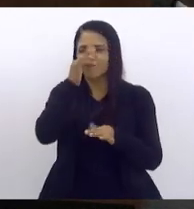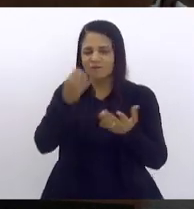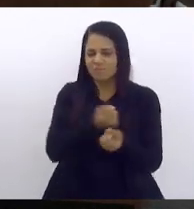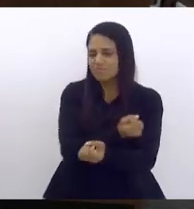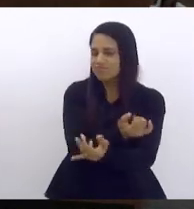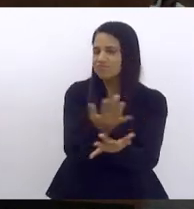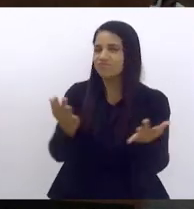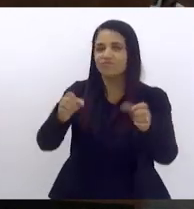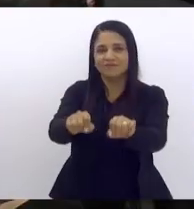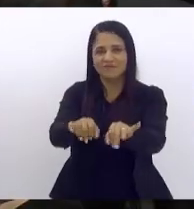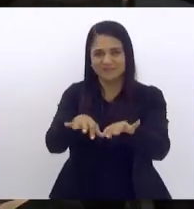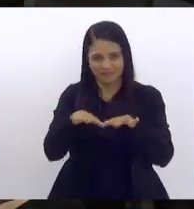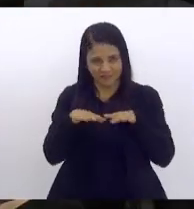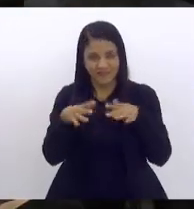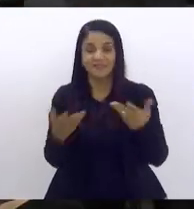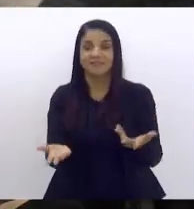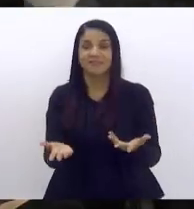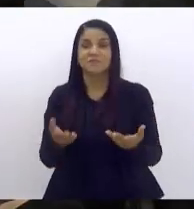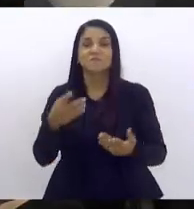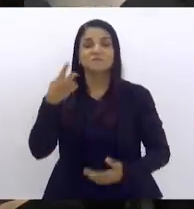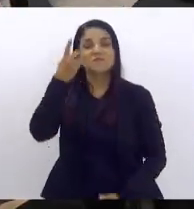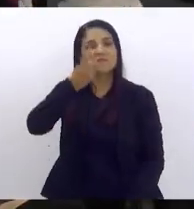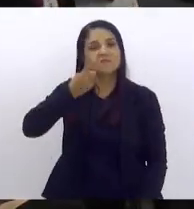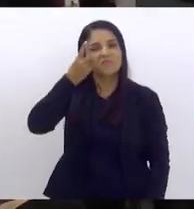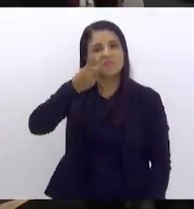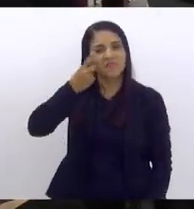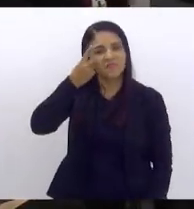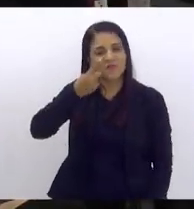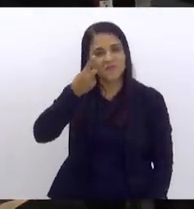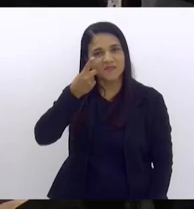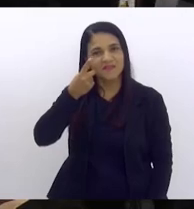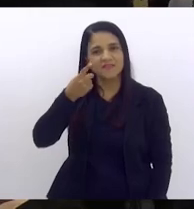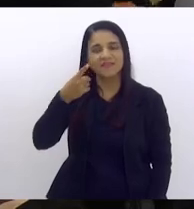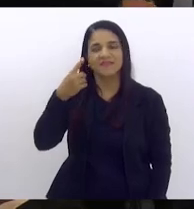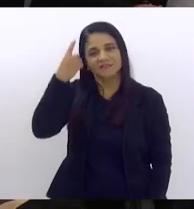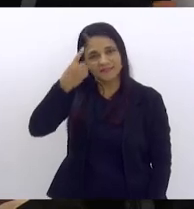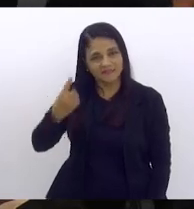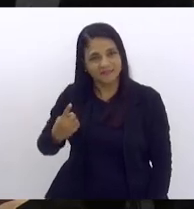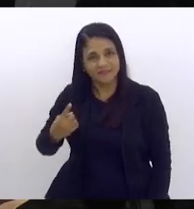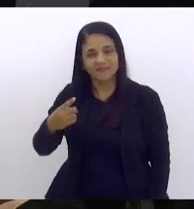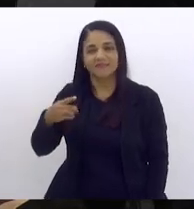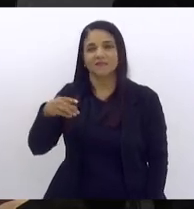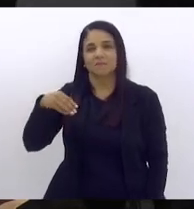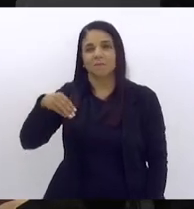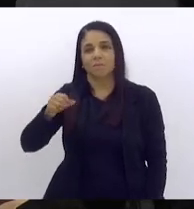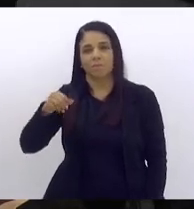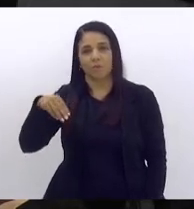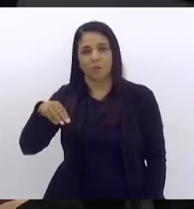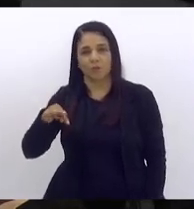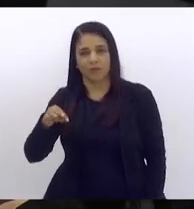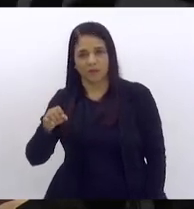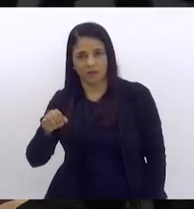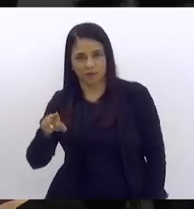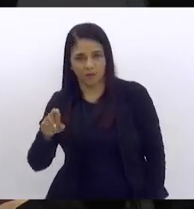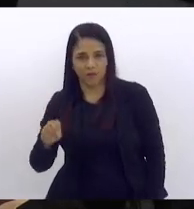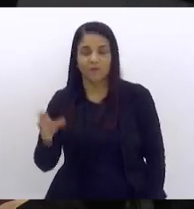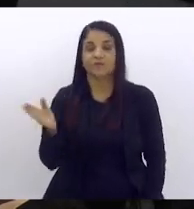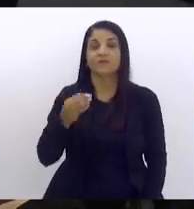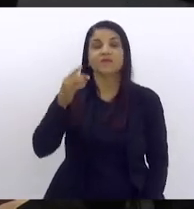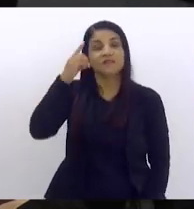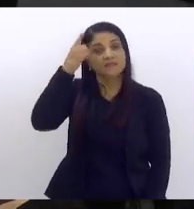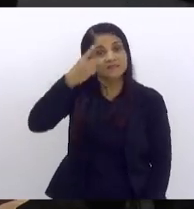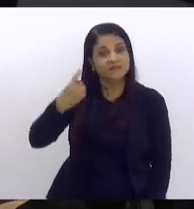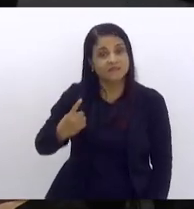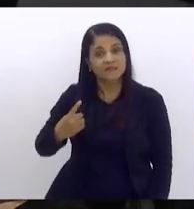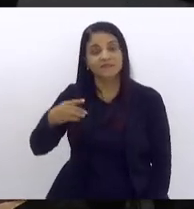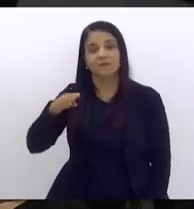ambiente. Aliás, deputadas Dani Balbi, Dani Monteiro, que floresçam mil flores, que